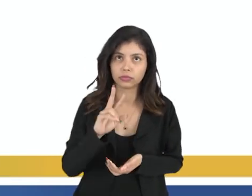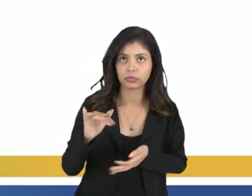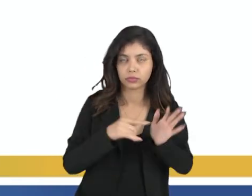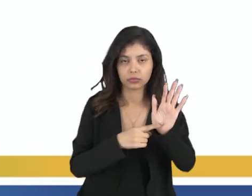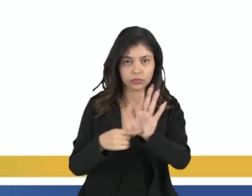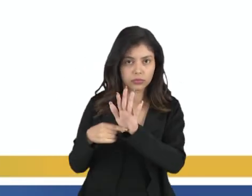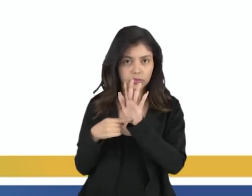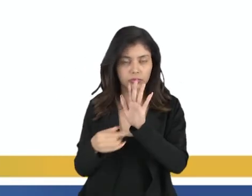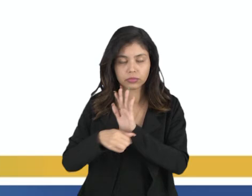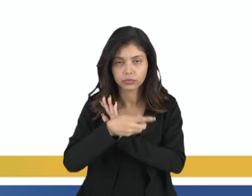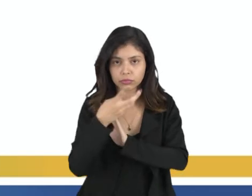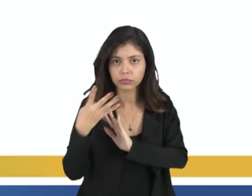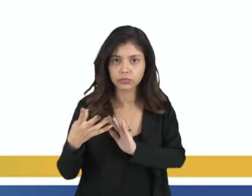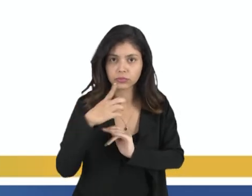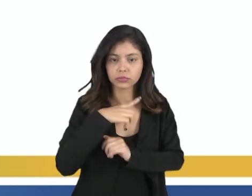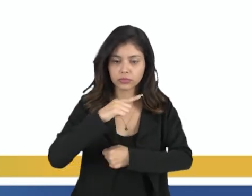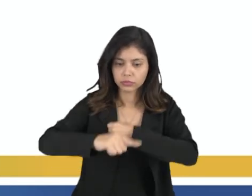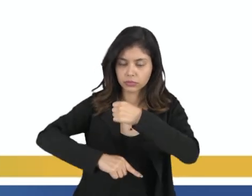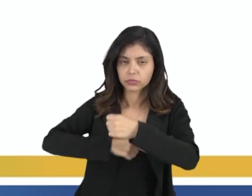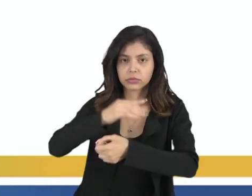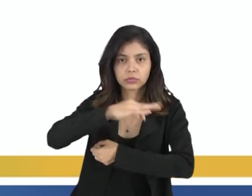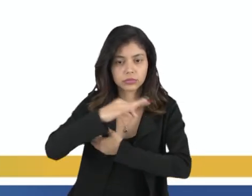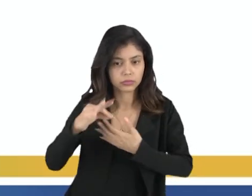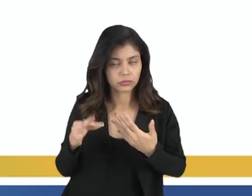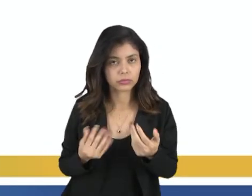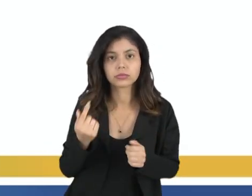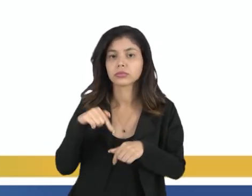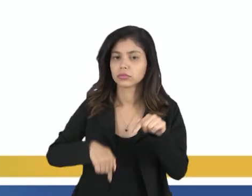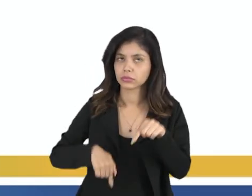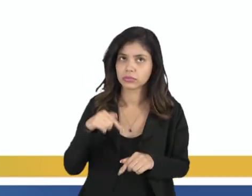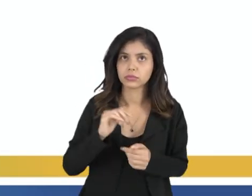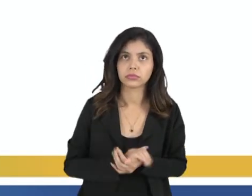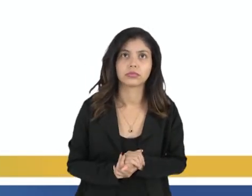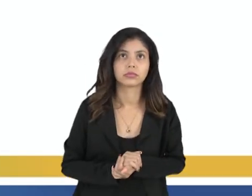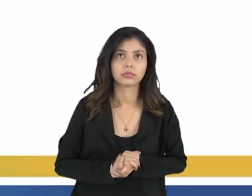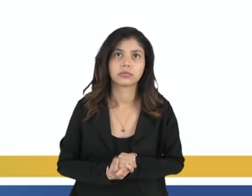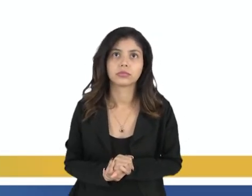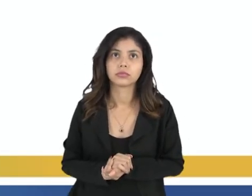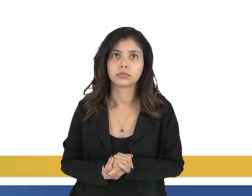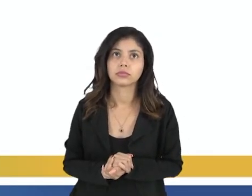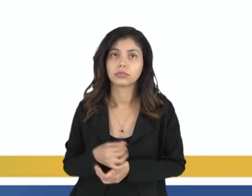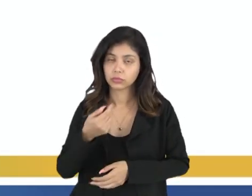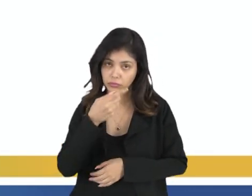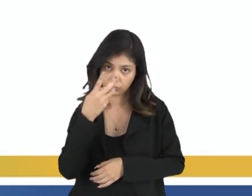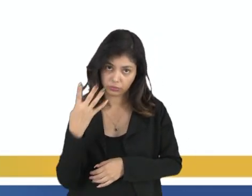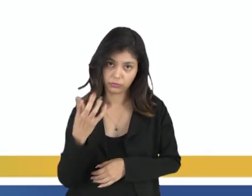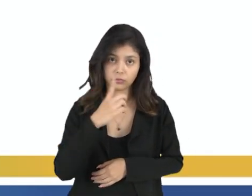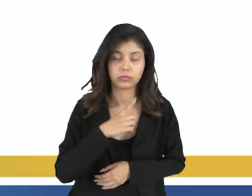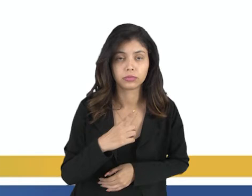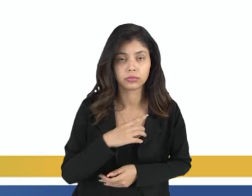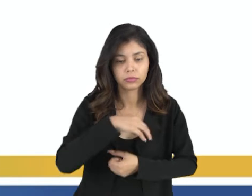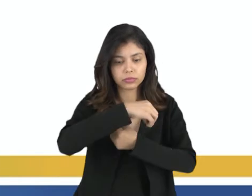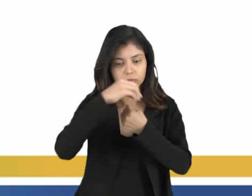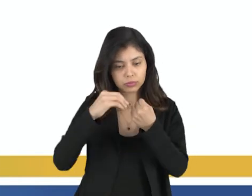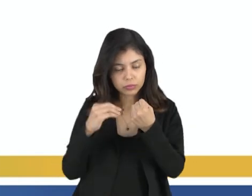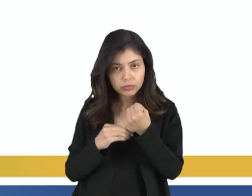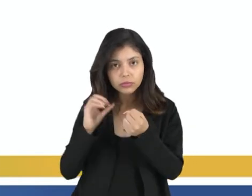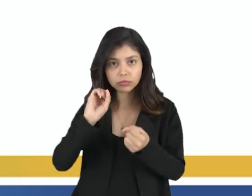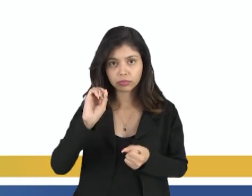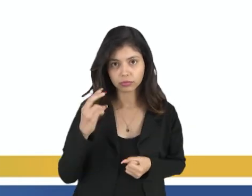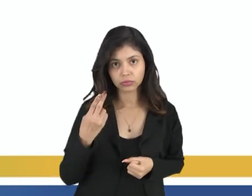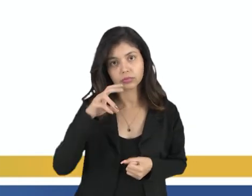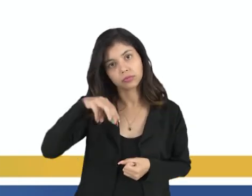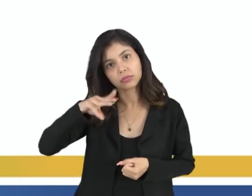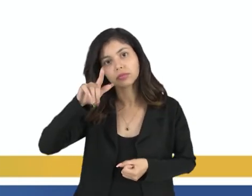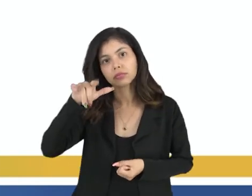indicar sempre a quantidade de átomos de um elemento químico e o coeficiente vai indicar a quantidade de moléculas ou